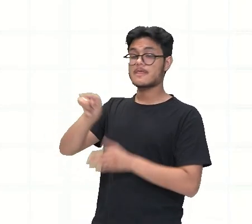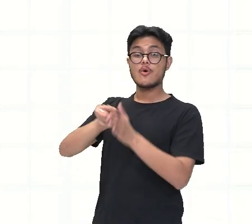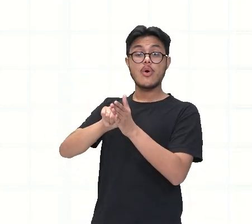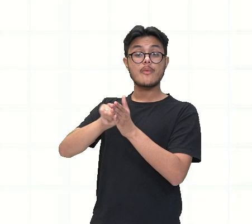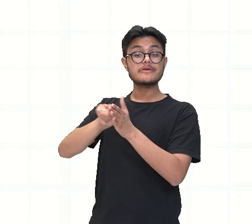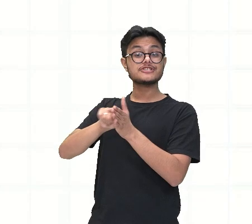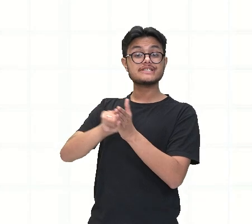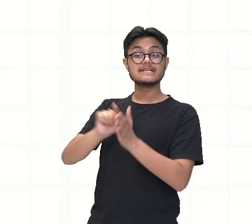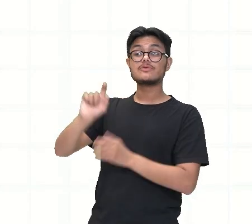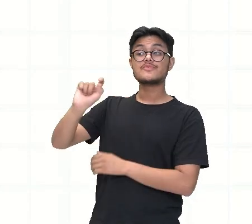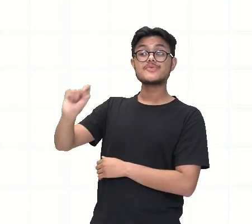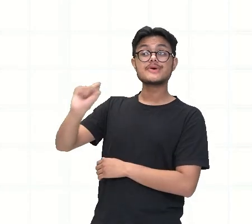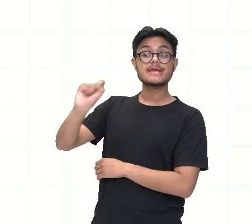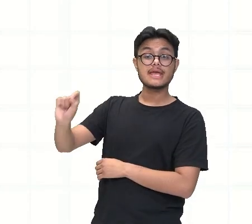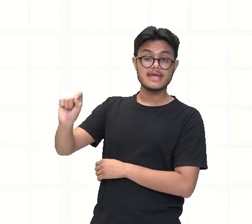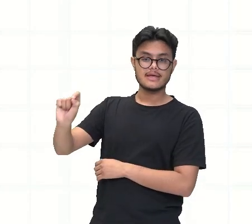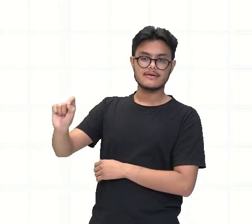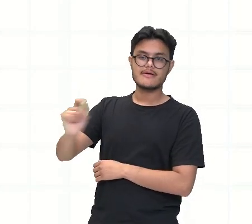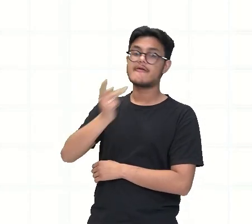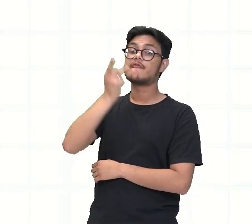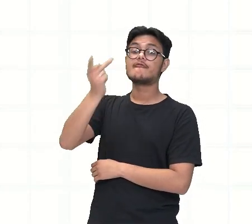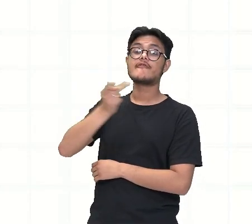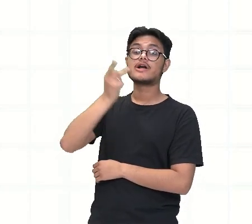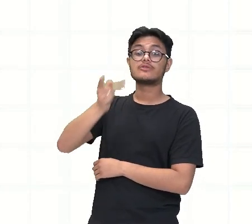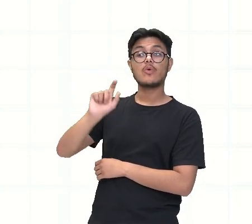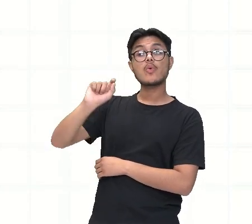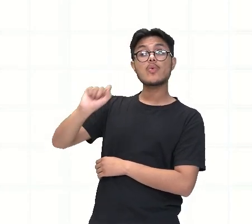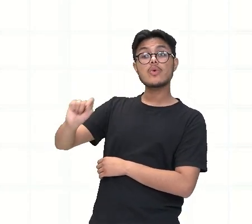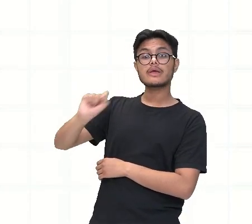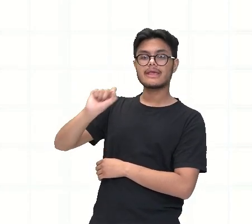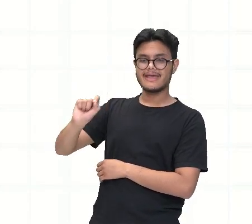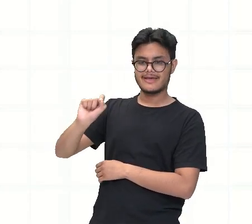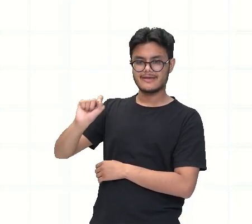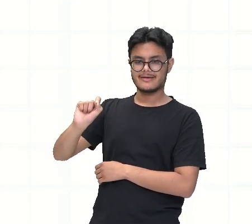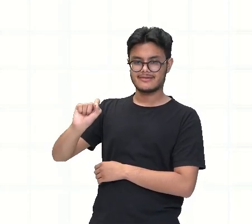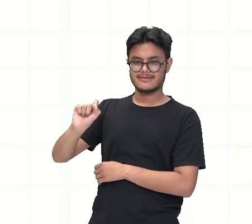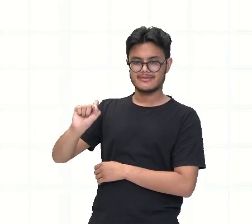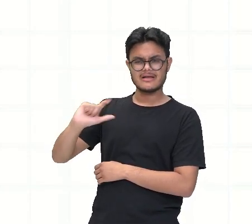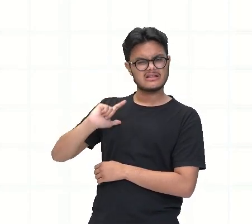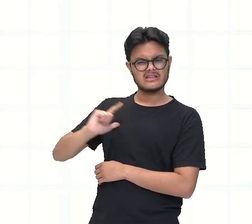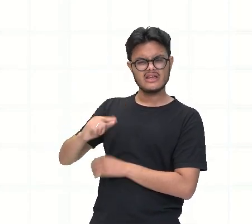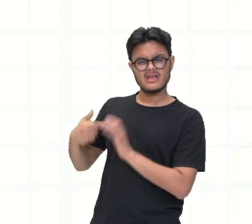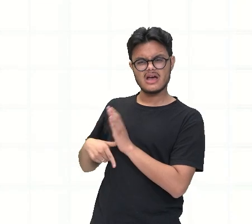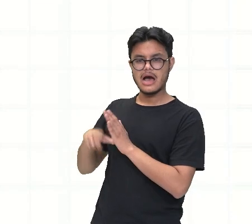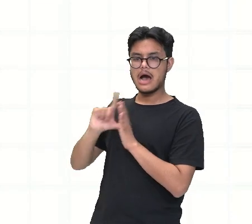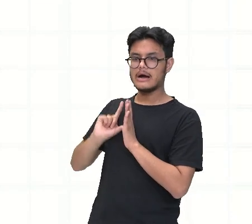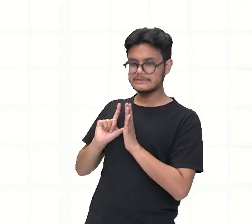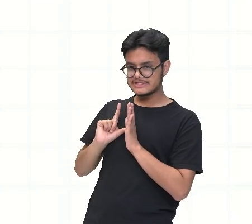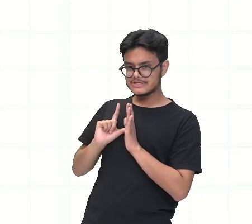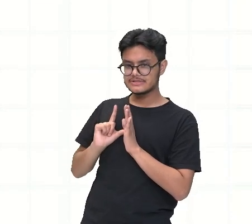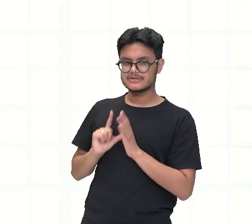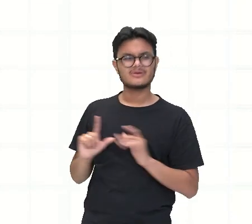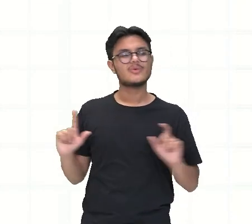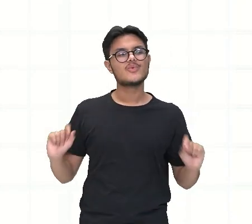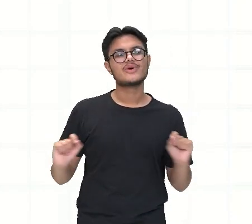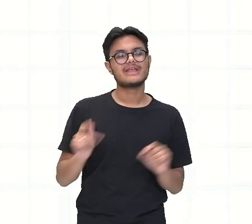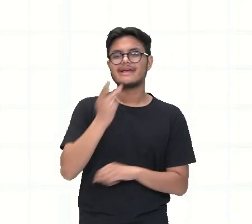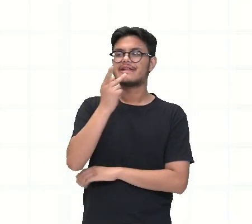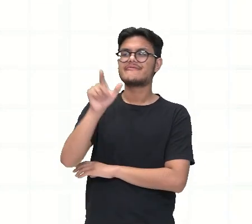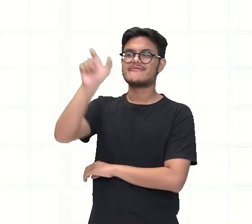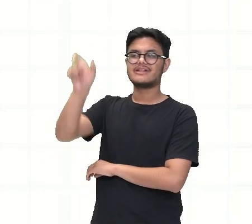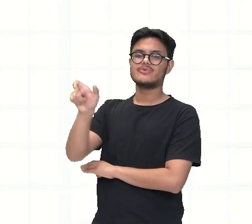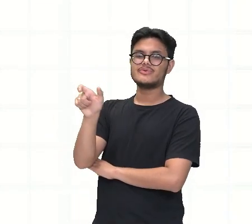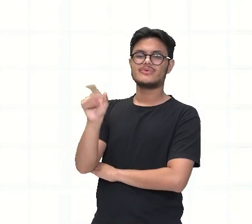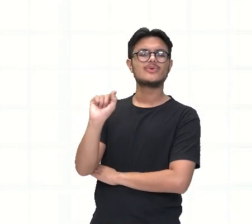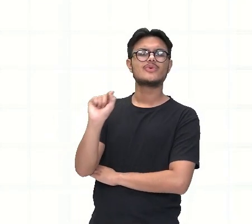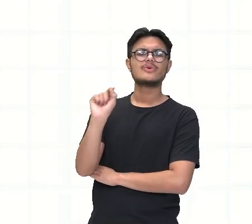isto. Isto o quê? Tem algum termo aqui para trás que eu possa dizer que